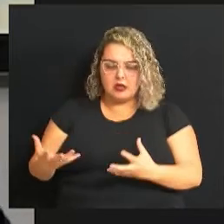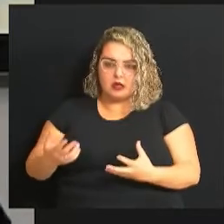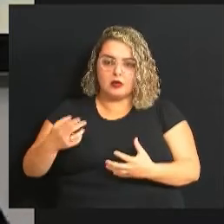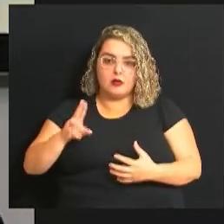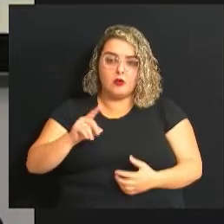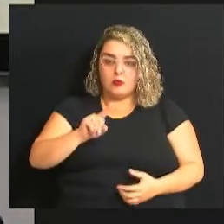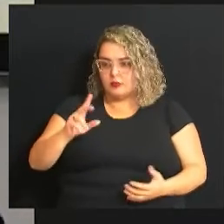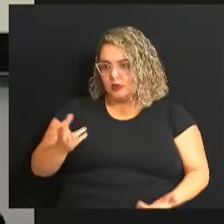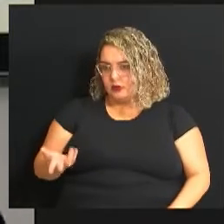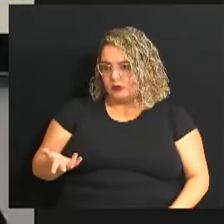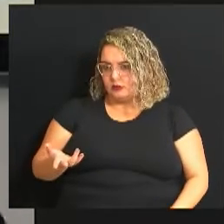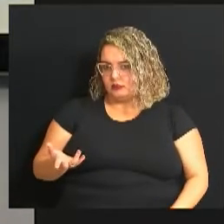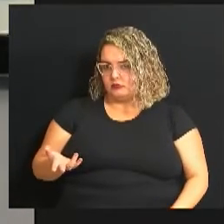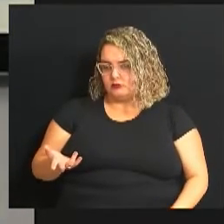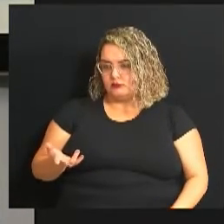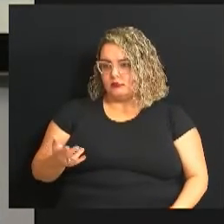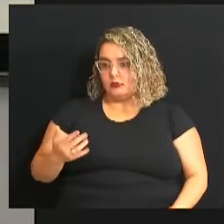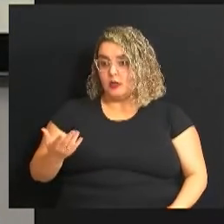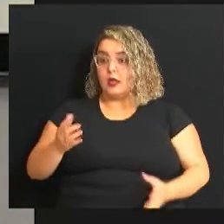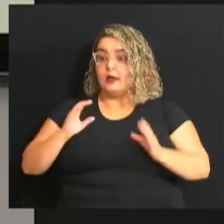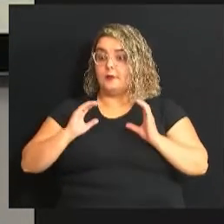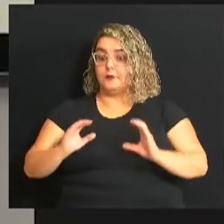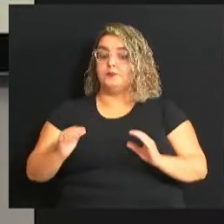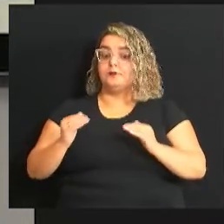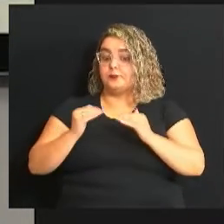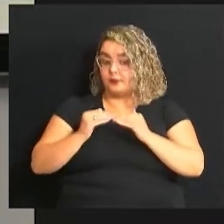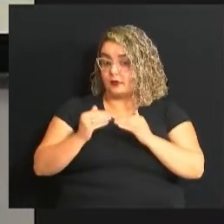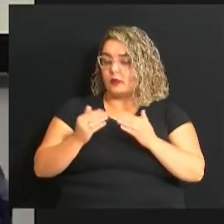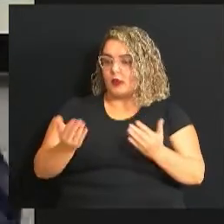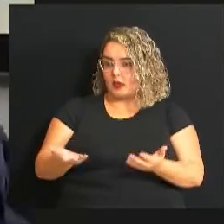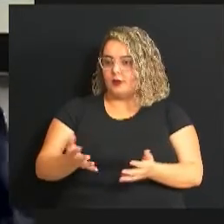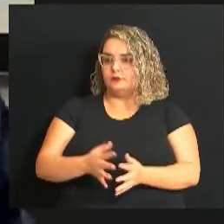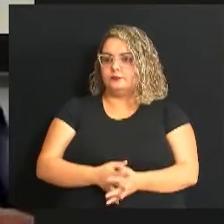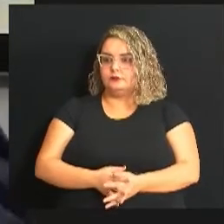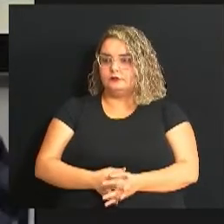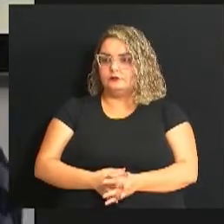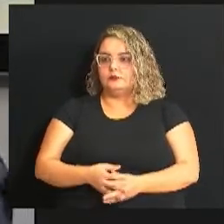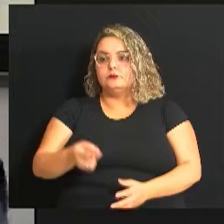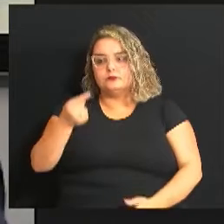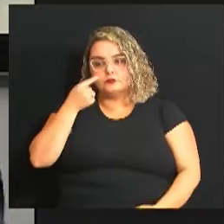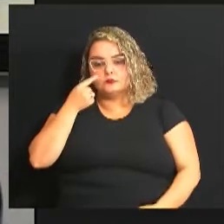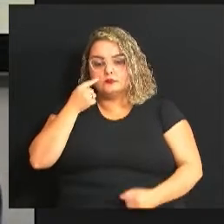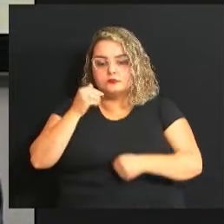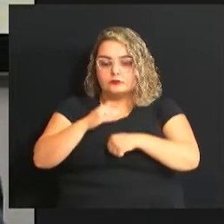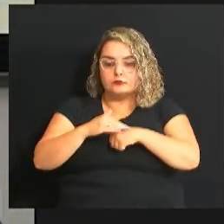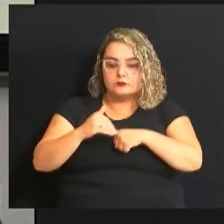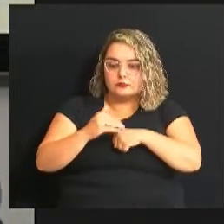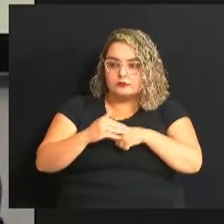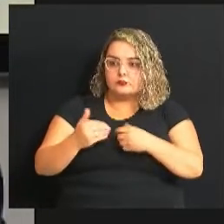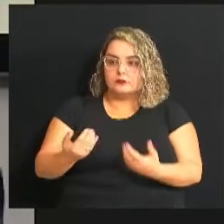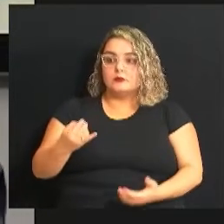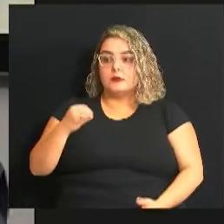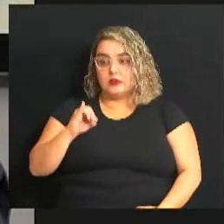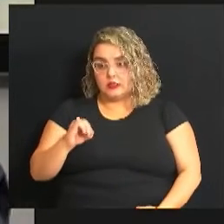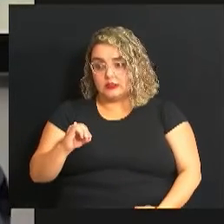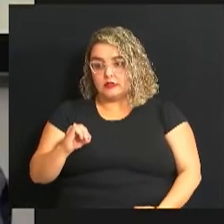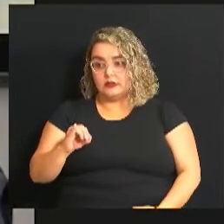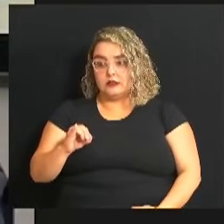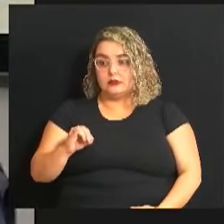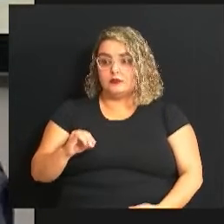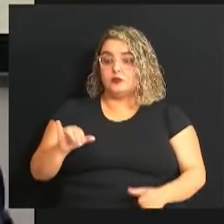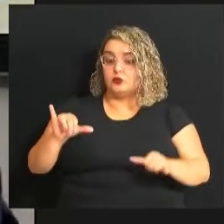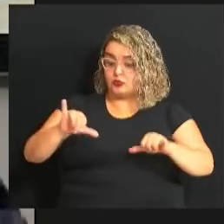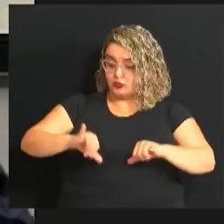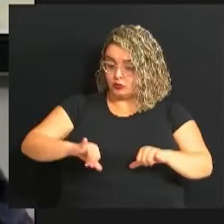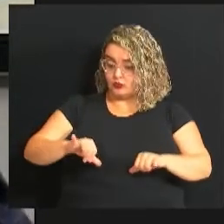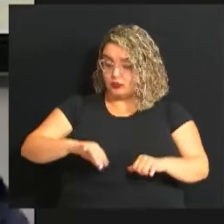Um comportamento é cabível de ser observado com mais carinho se ele traz sofrimento para o próprio